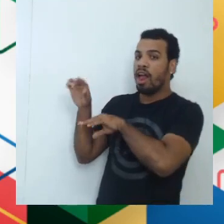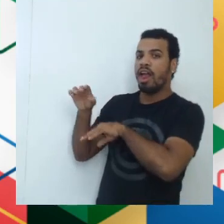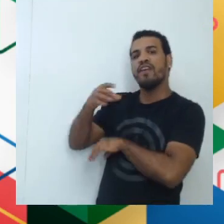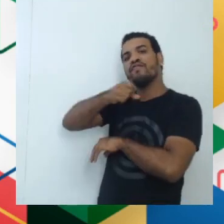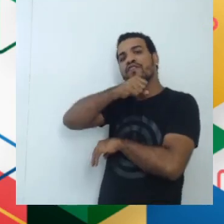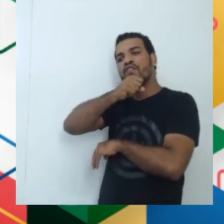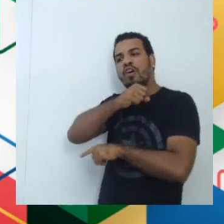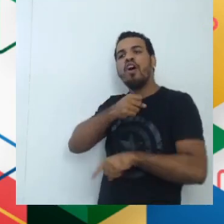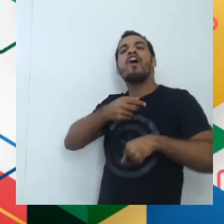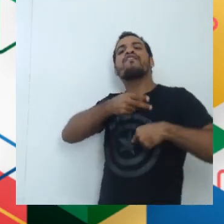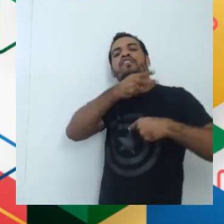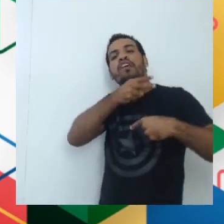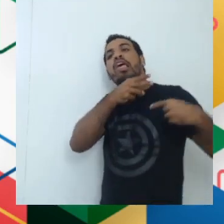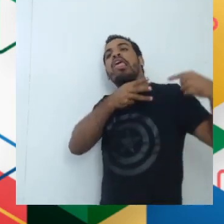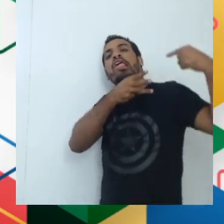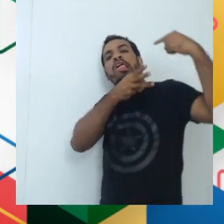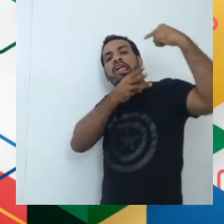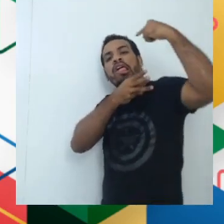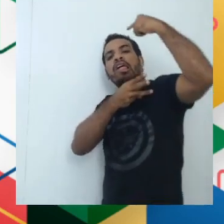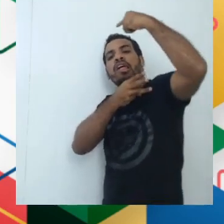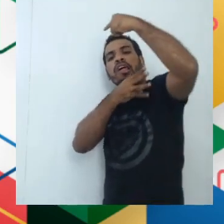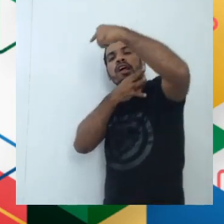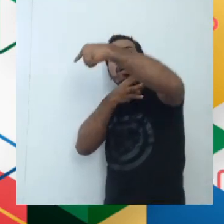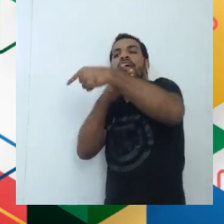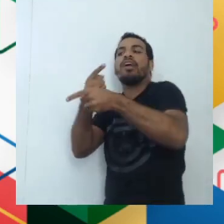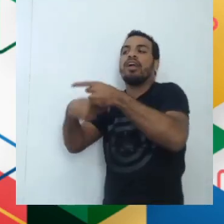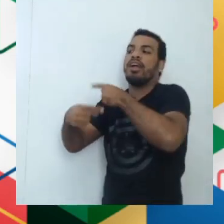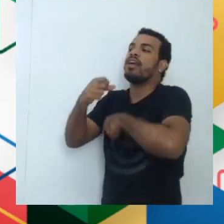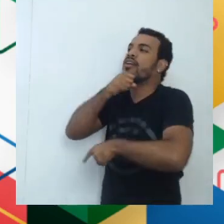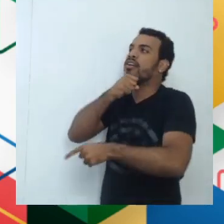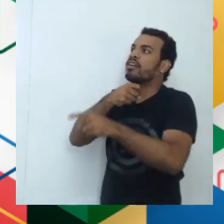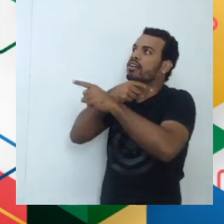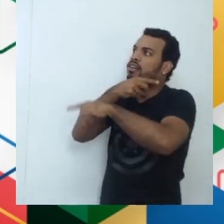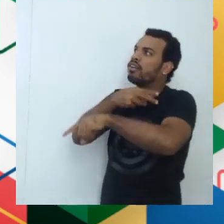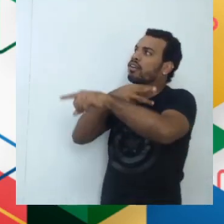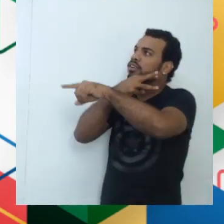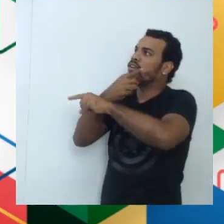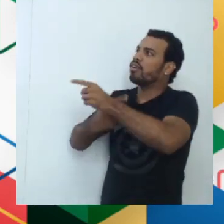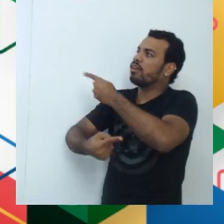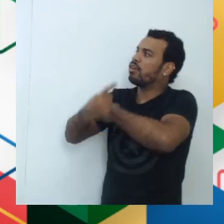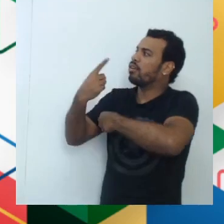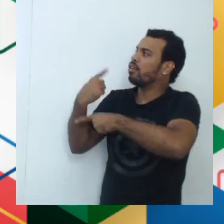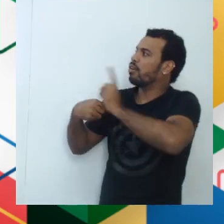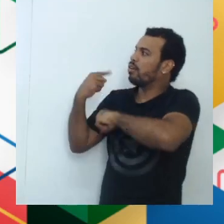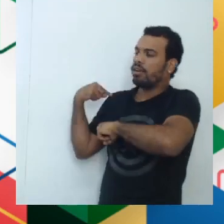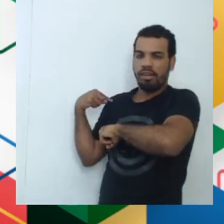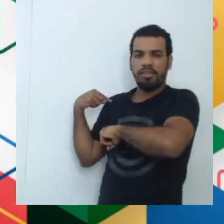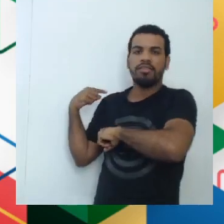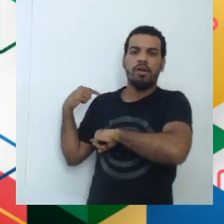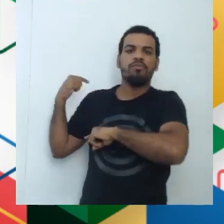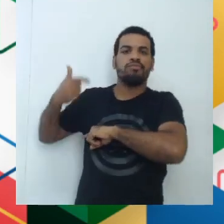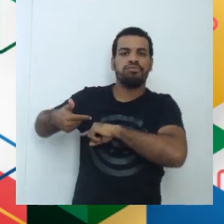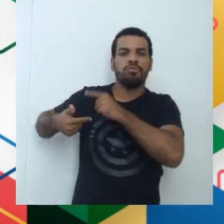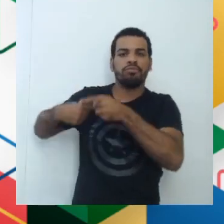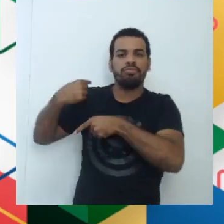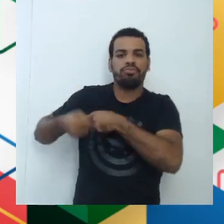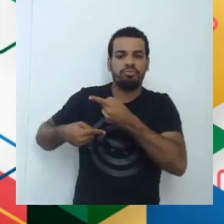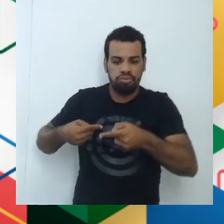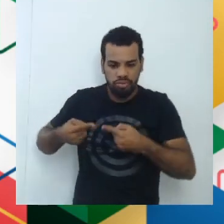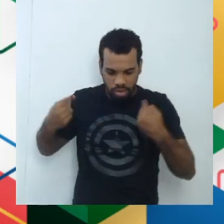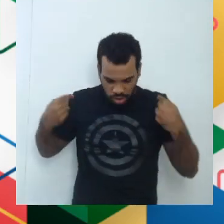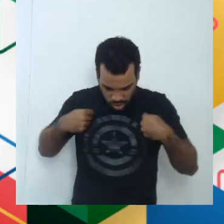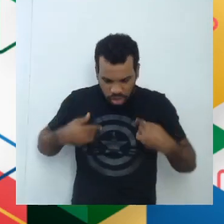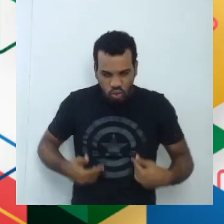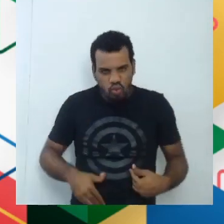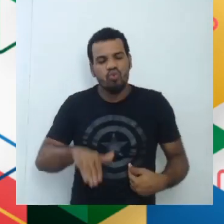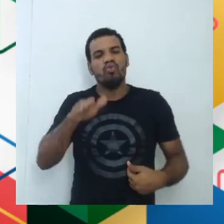meus bisavós. Então, esse costume ou essa ação, ela é passada de geração em geração através